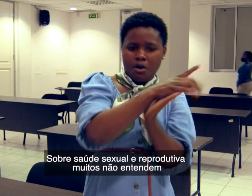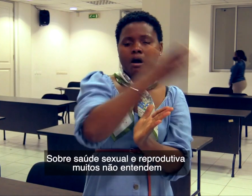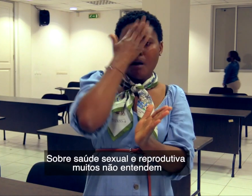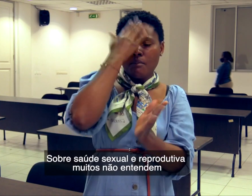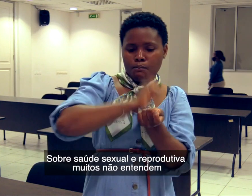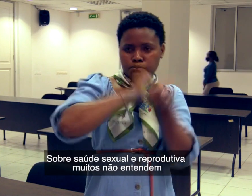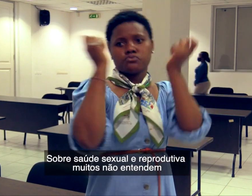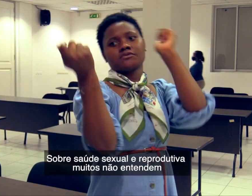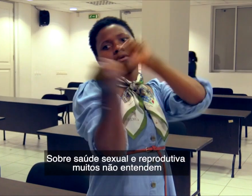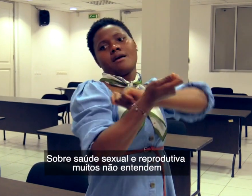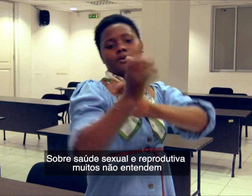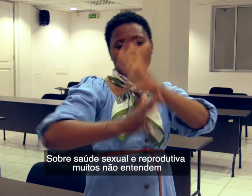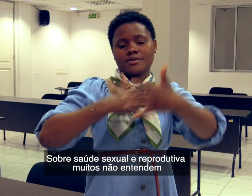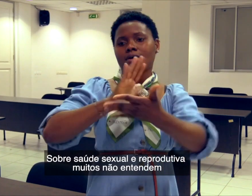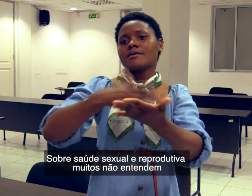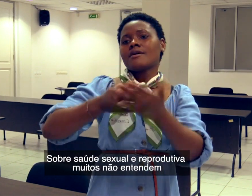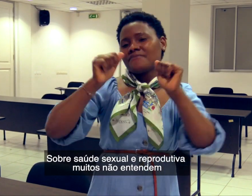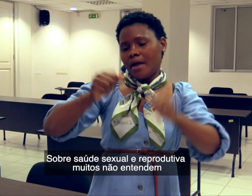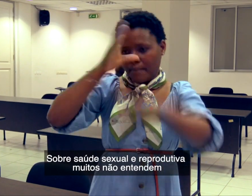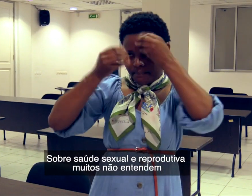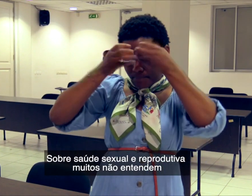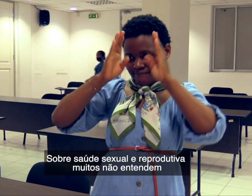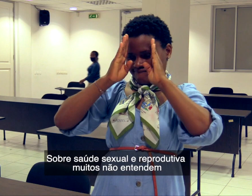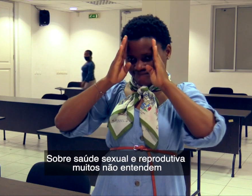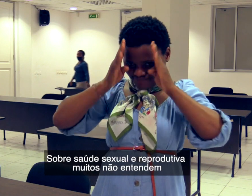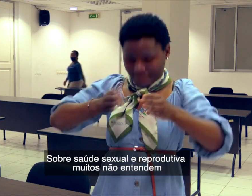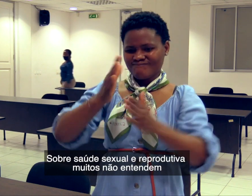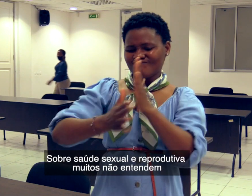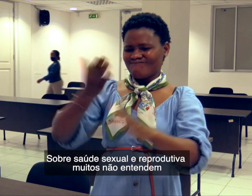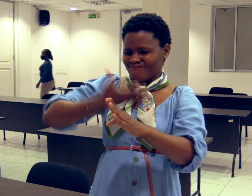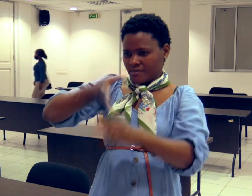Sobre saúde sexual e reprodutiva, muitos não percebem.